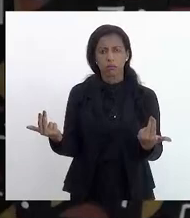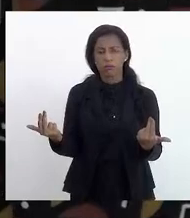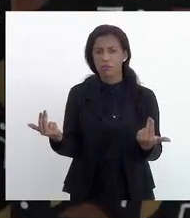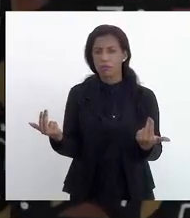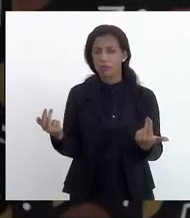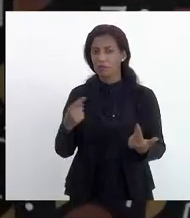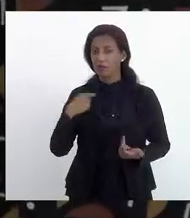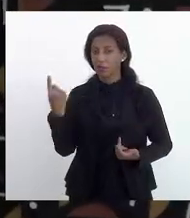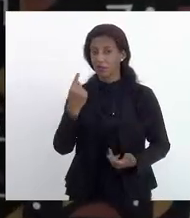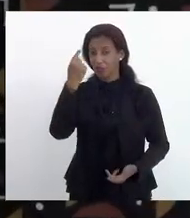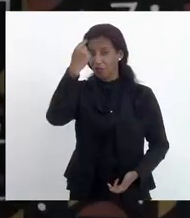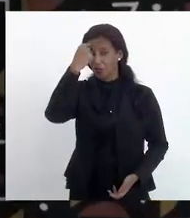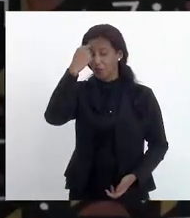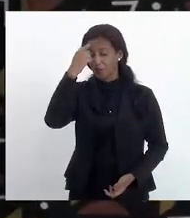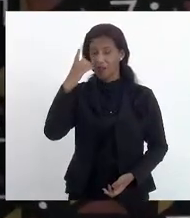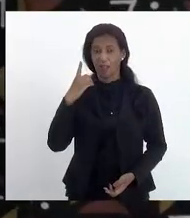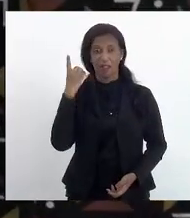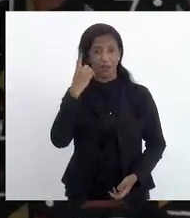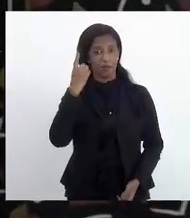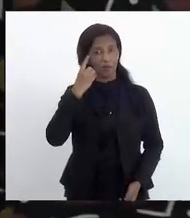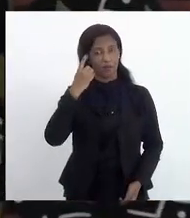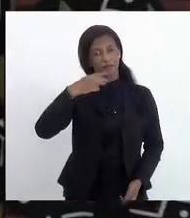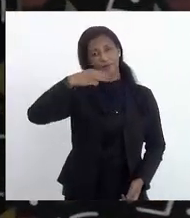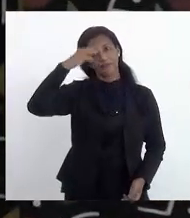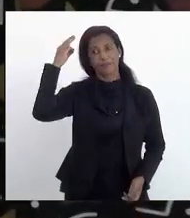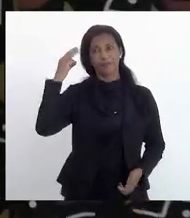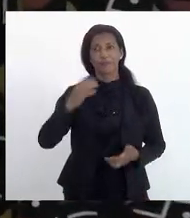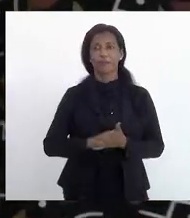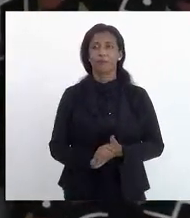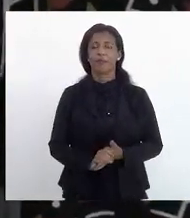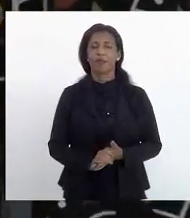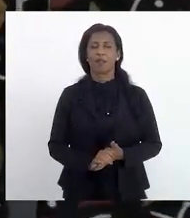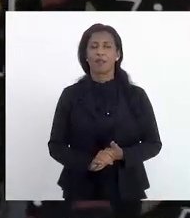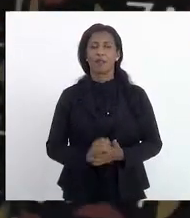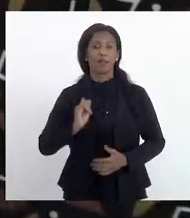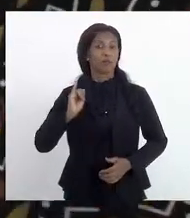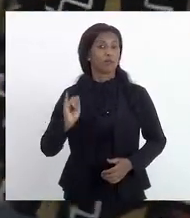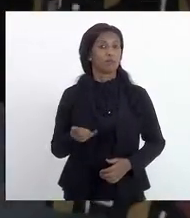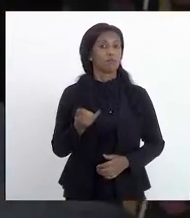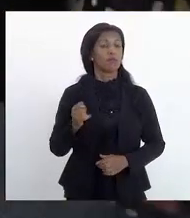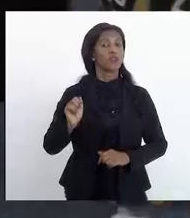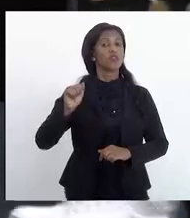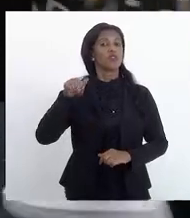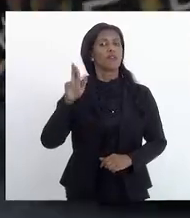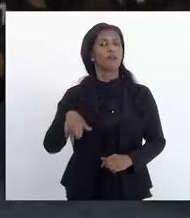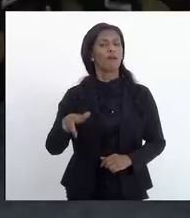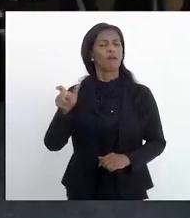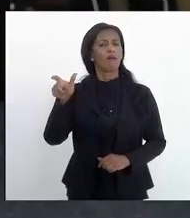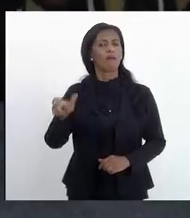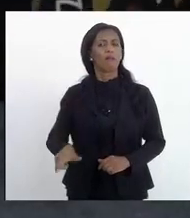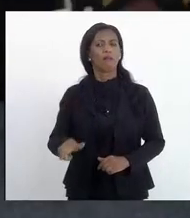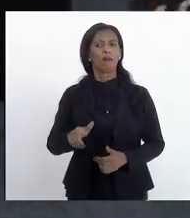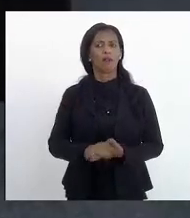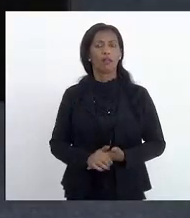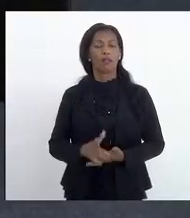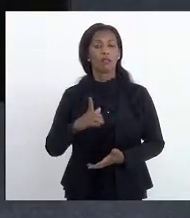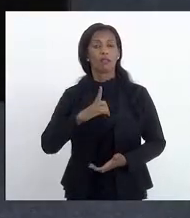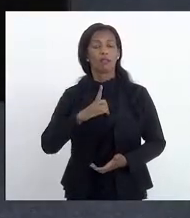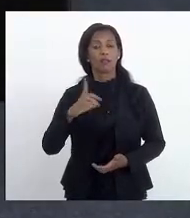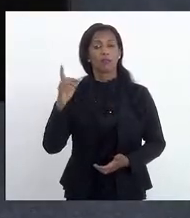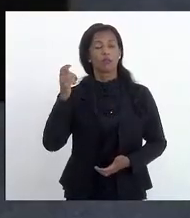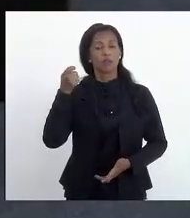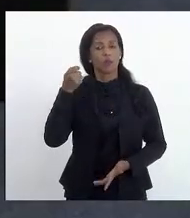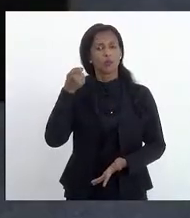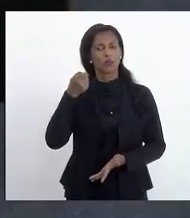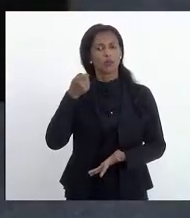que pensar nisso, deputado Márcio Pacheco, na perspectiva de quem está ter o seu direito